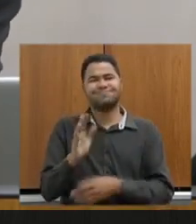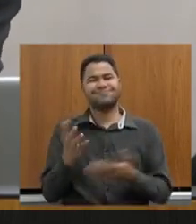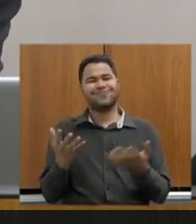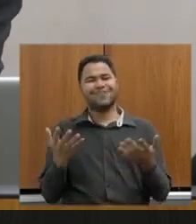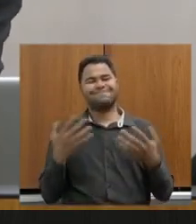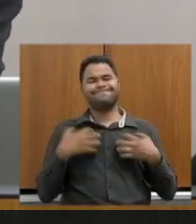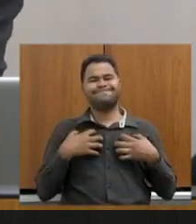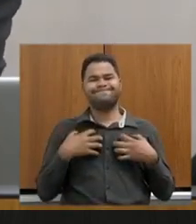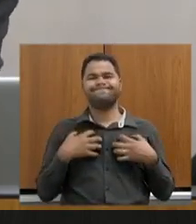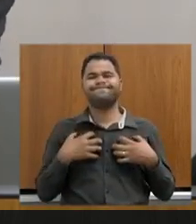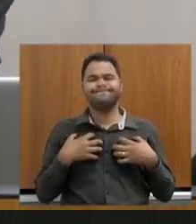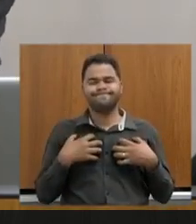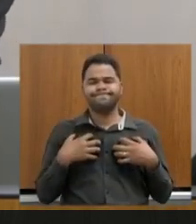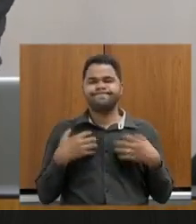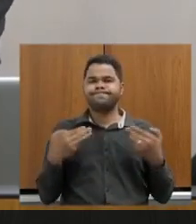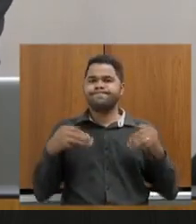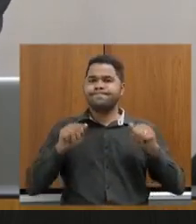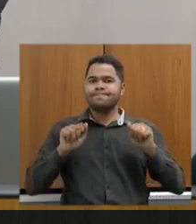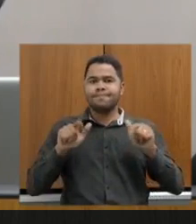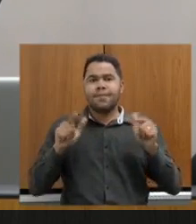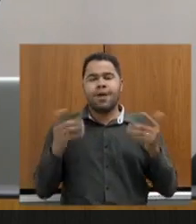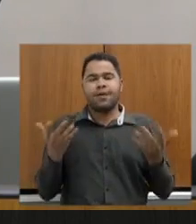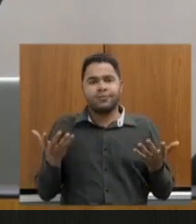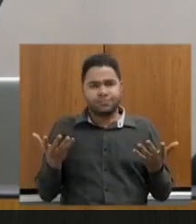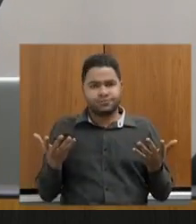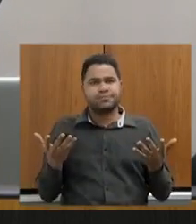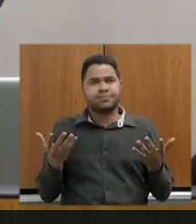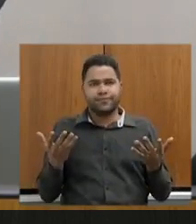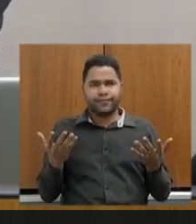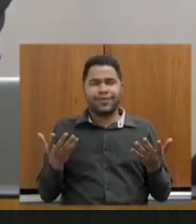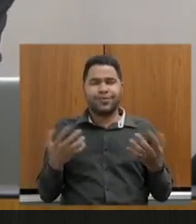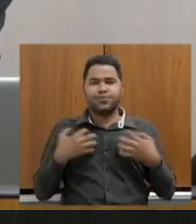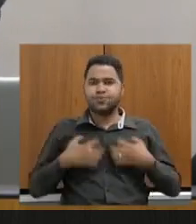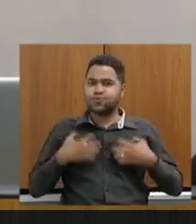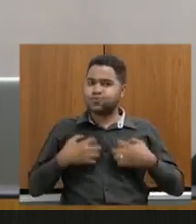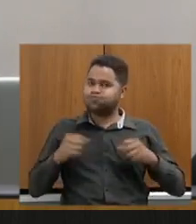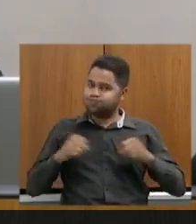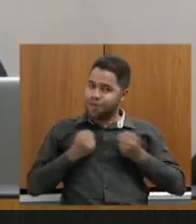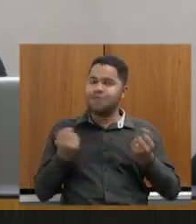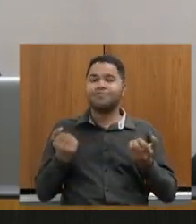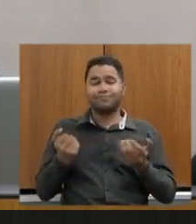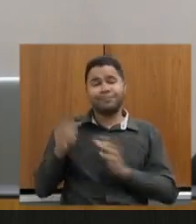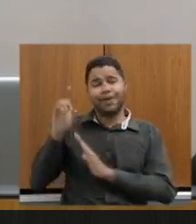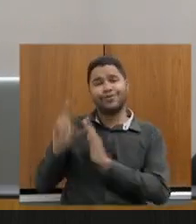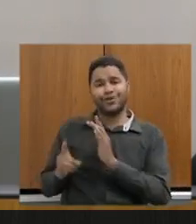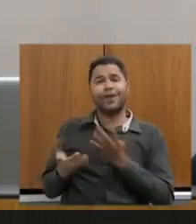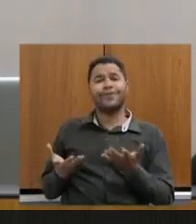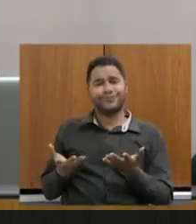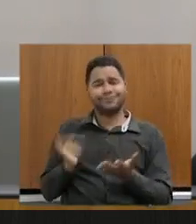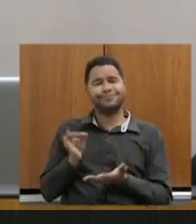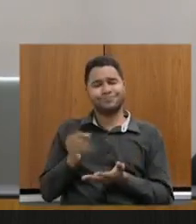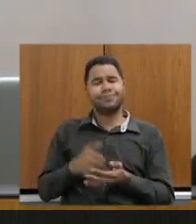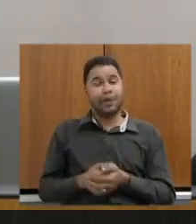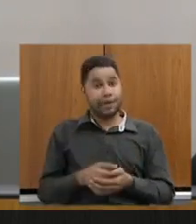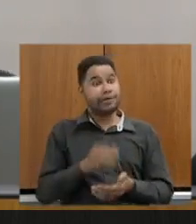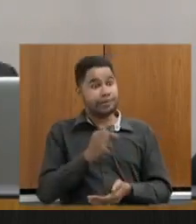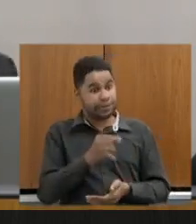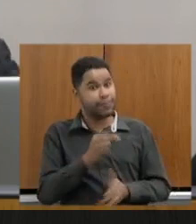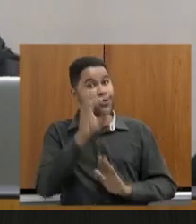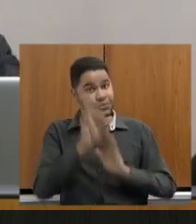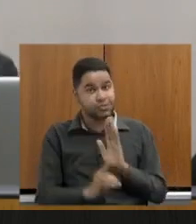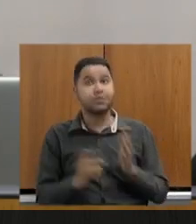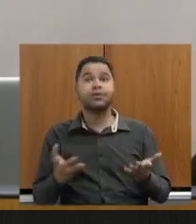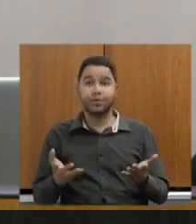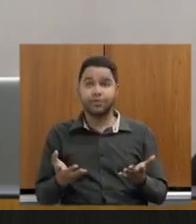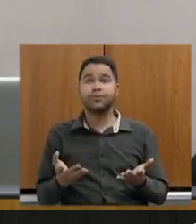adoece ela tem essa do Oeste o cara passa uma raiva direito né exatamente por isso porque é o direito dele e Aqui nós temos